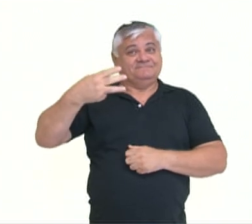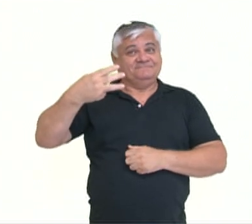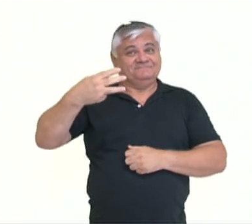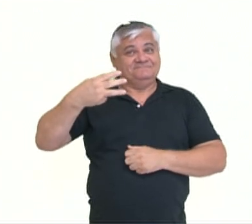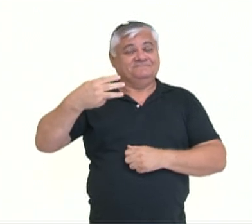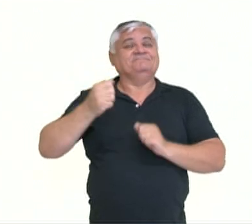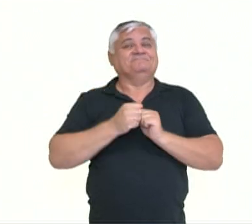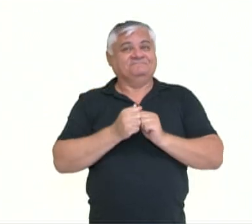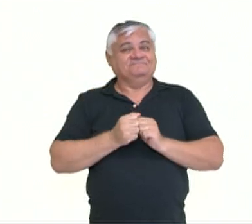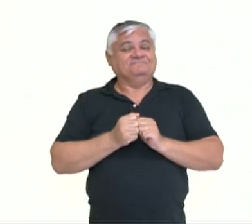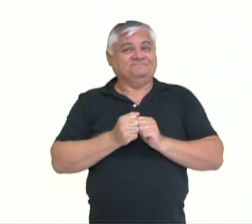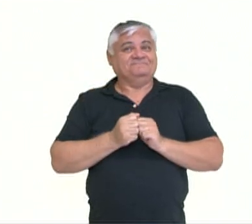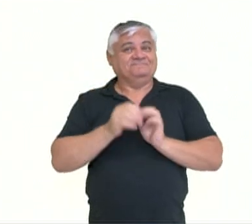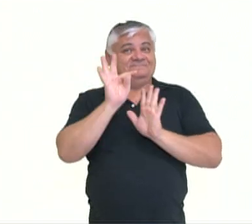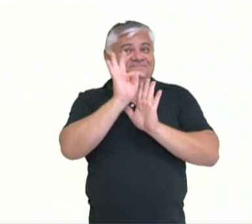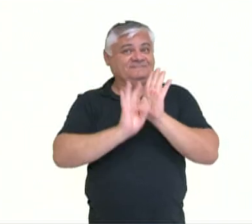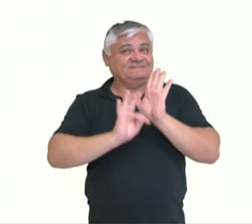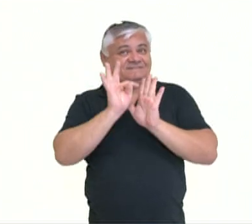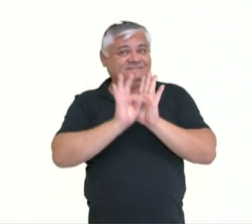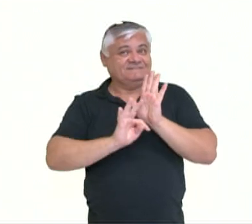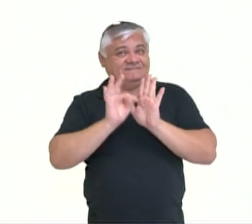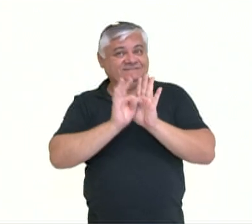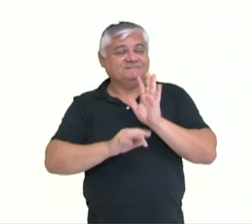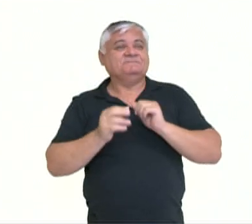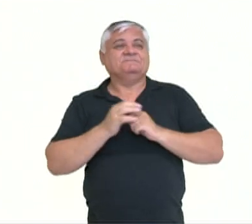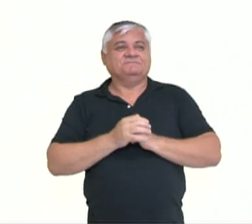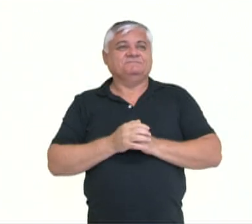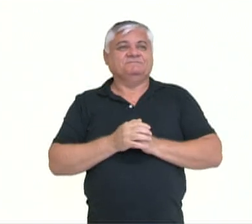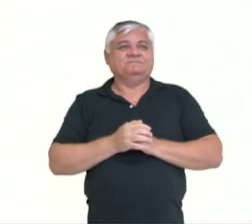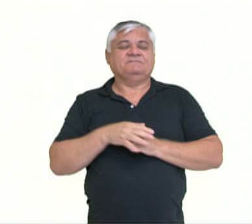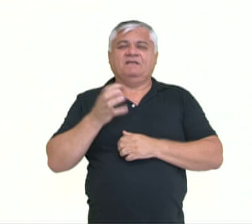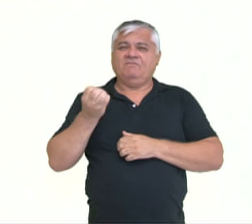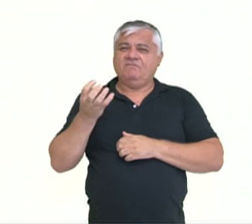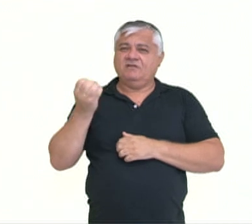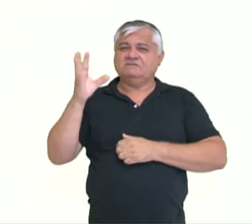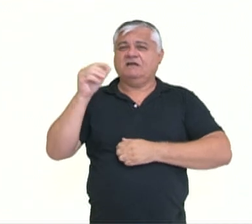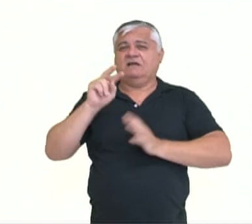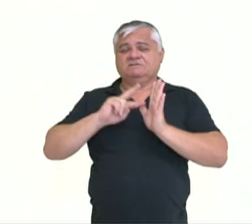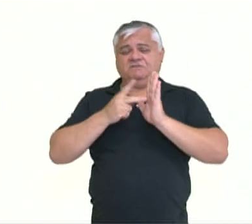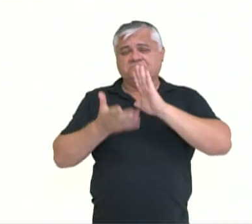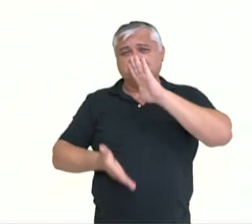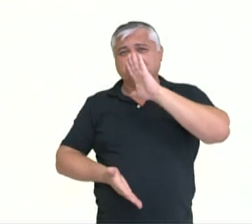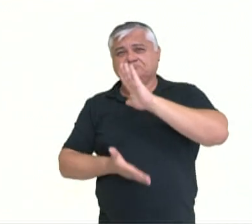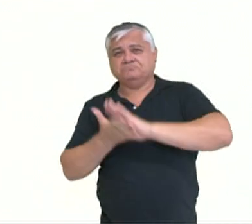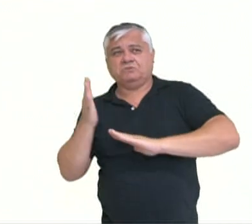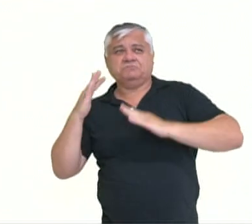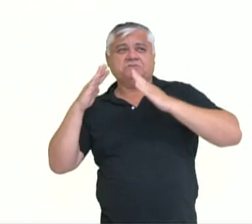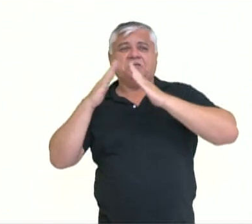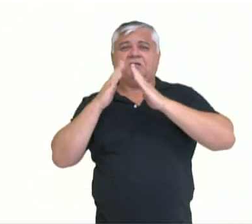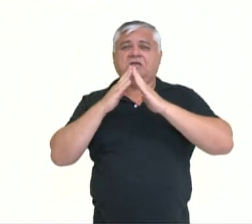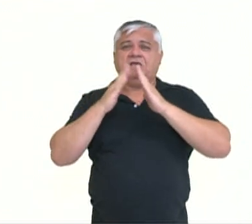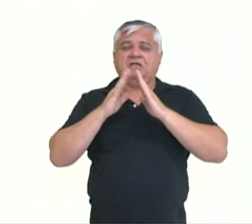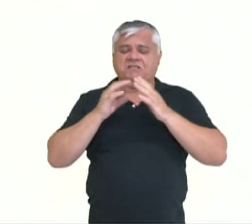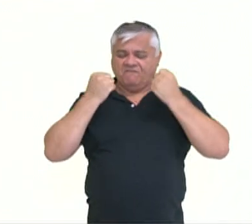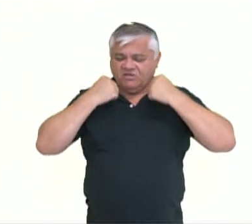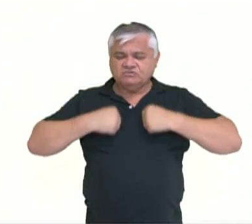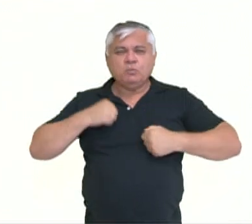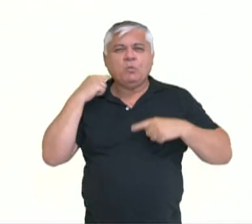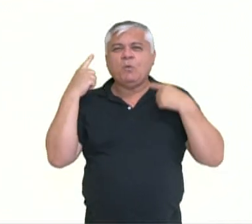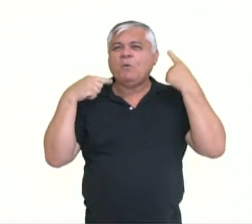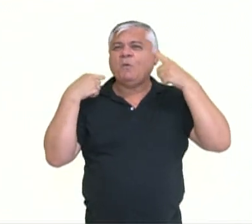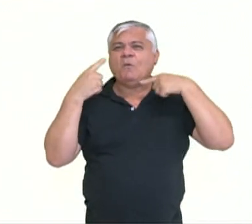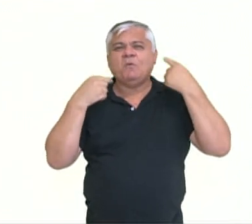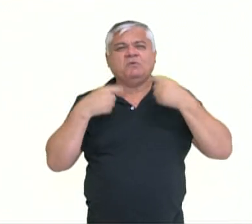de nosso poema Viajar. Viajar es marcharse de casa, es vestirse de loco,